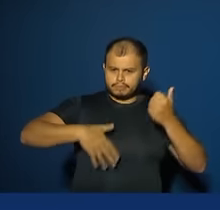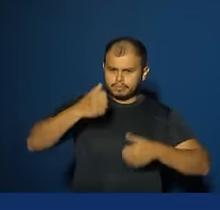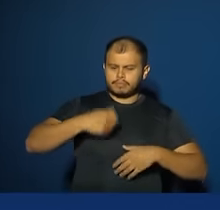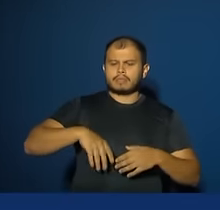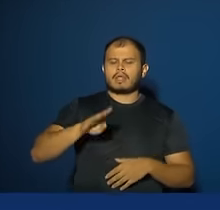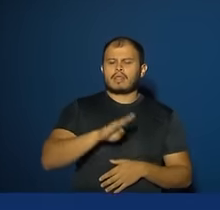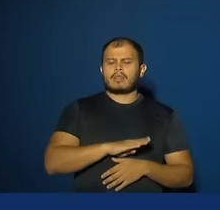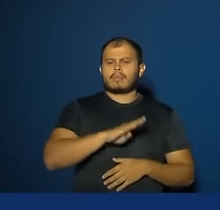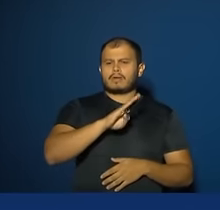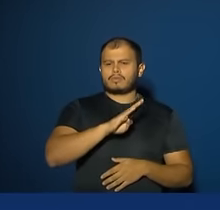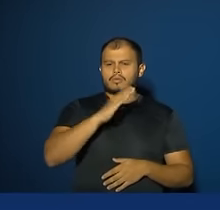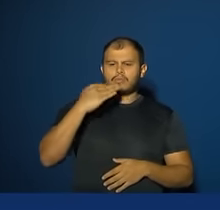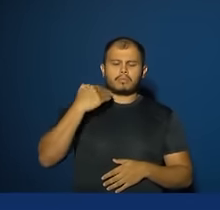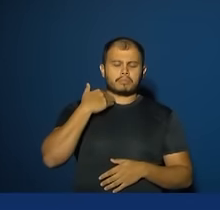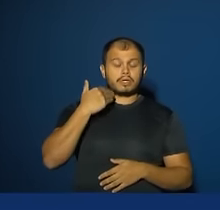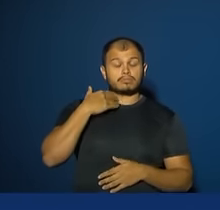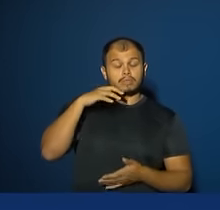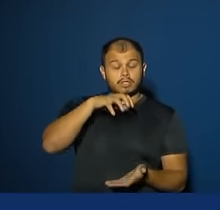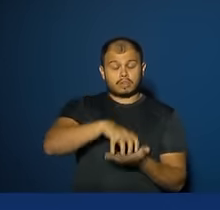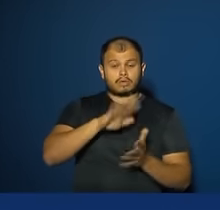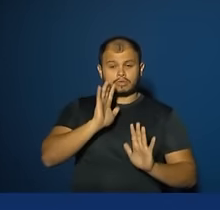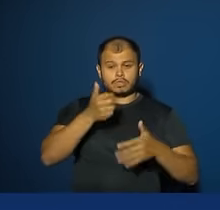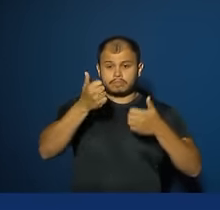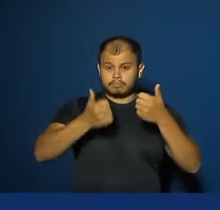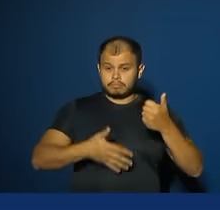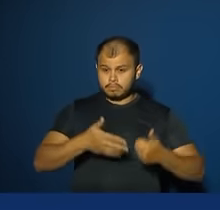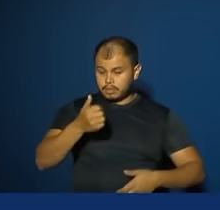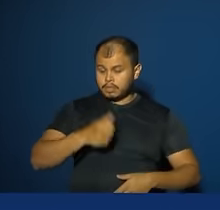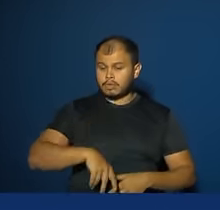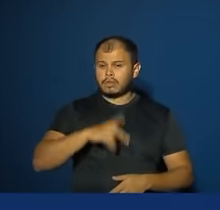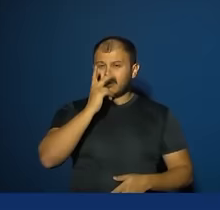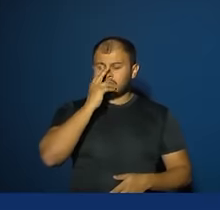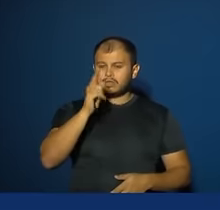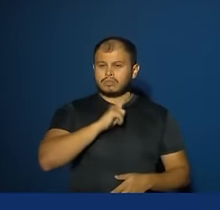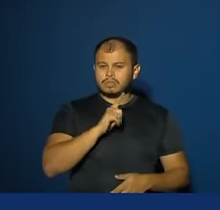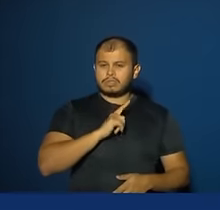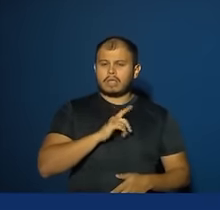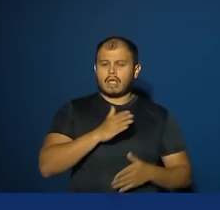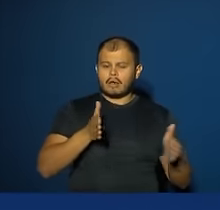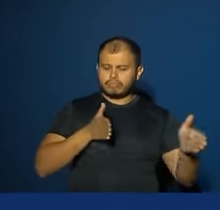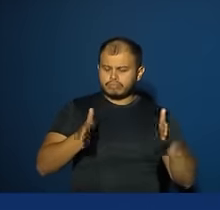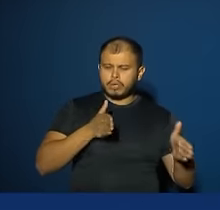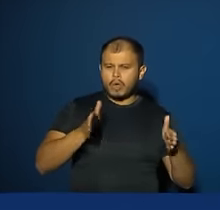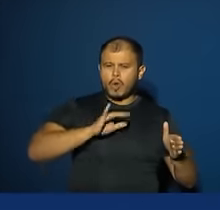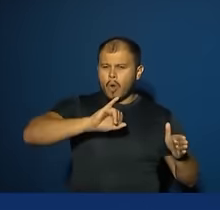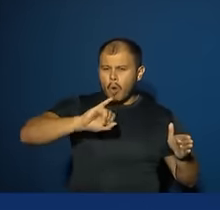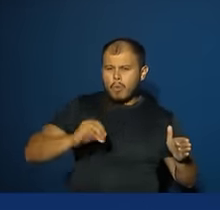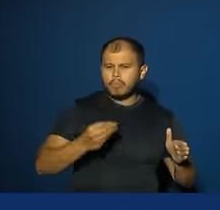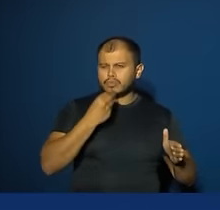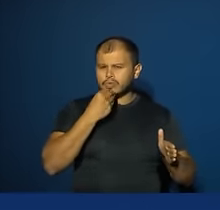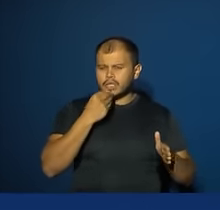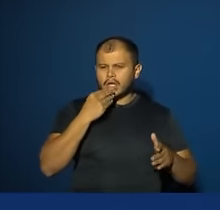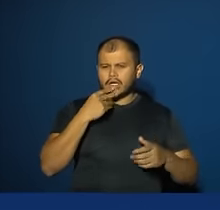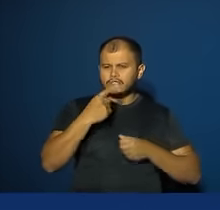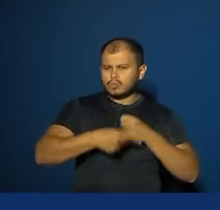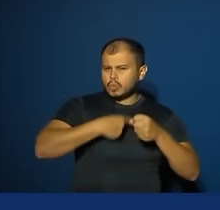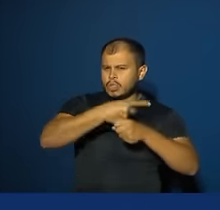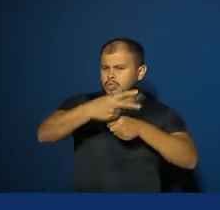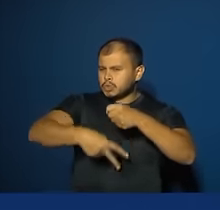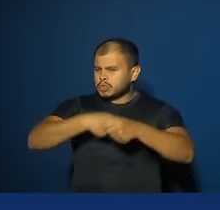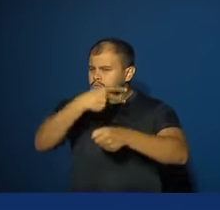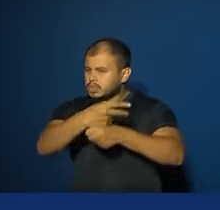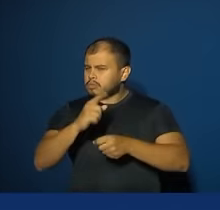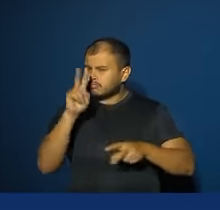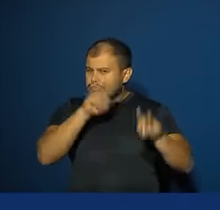pelo Banco Central brasileiro, eu acho que isso traz uma janela de oportunidade, olhando 1, 2, 3 anos à frente para a nossa indústria,